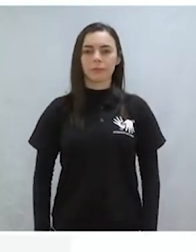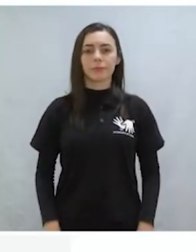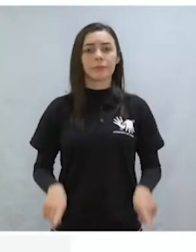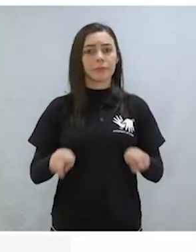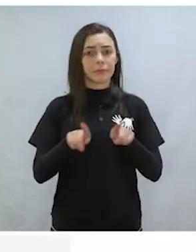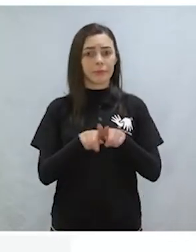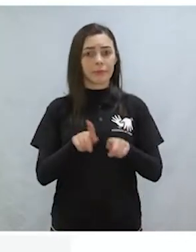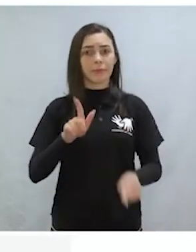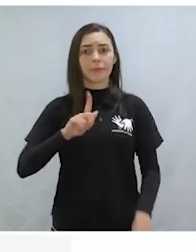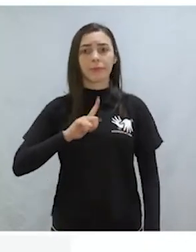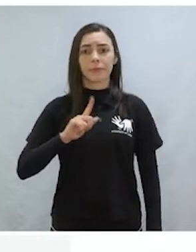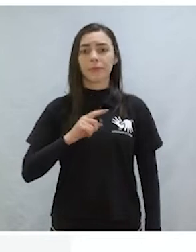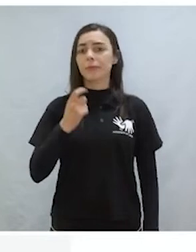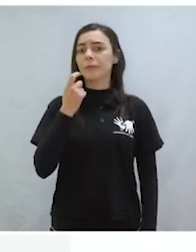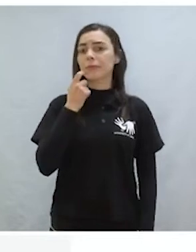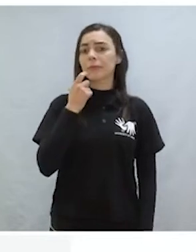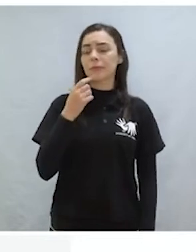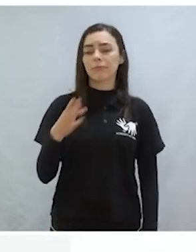Ali nós temos um